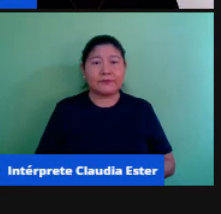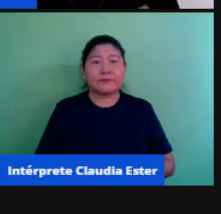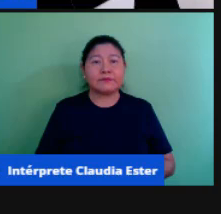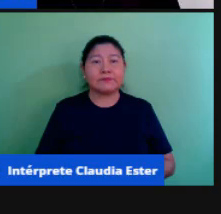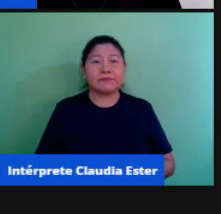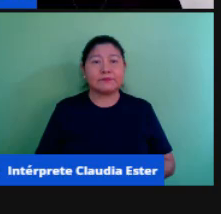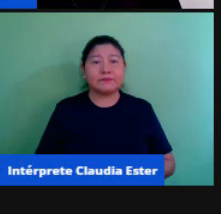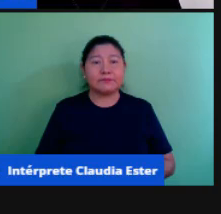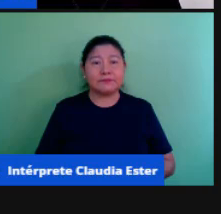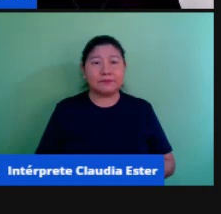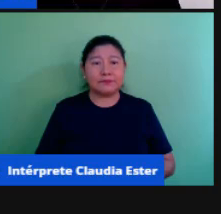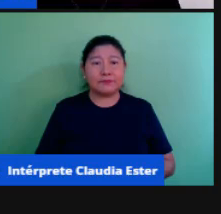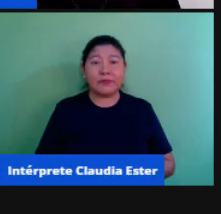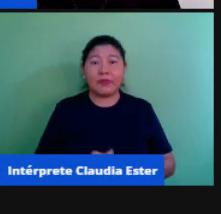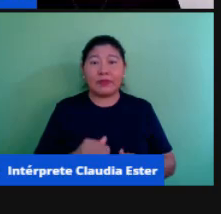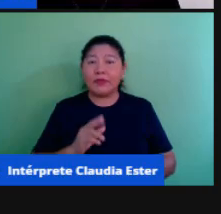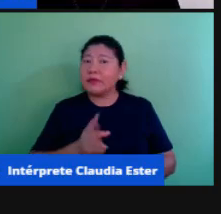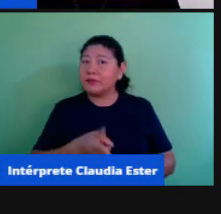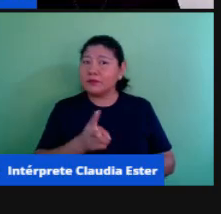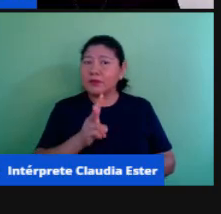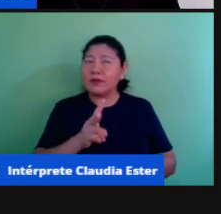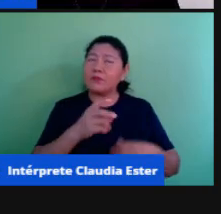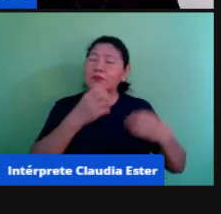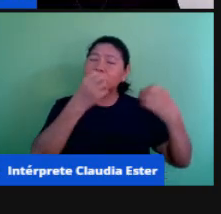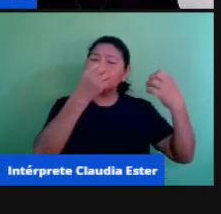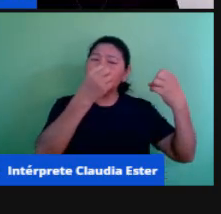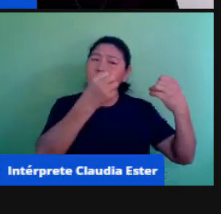Isso. Quando eu falo sobre essas